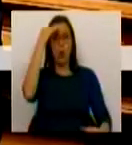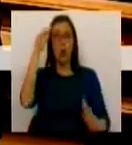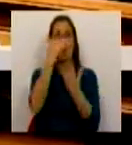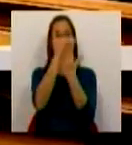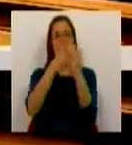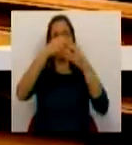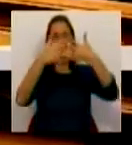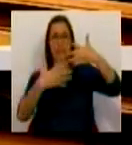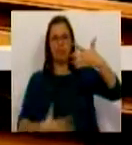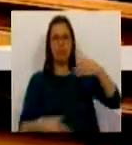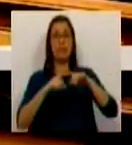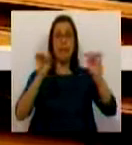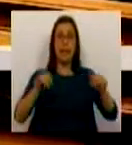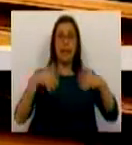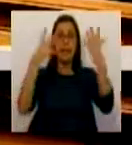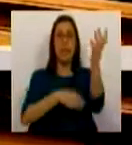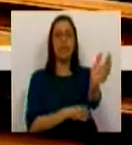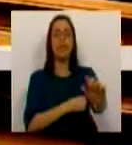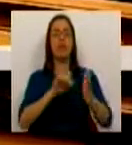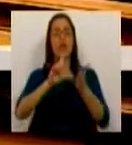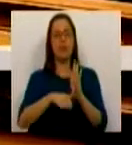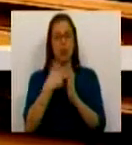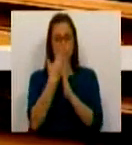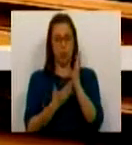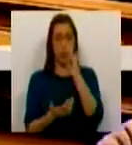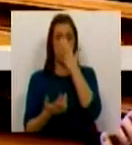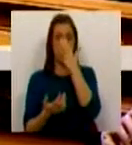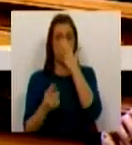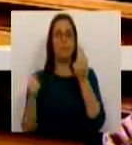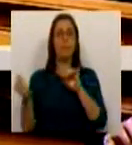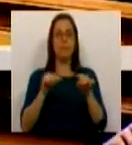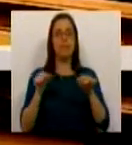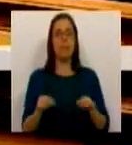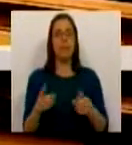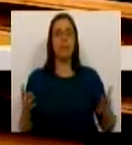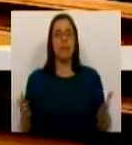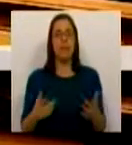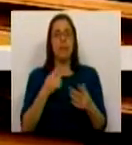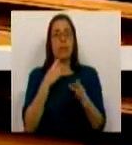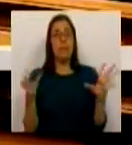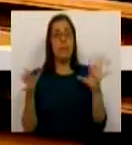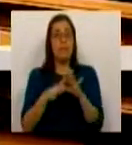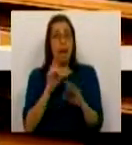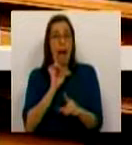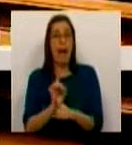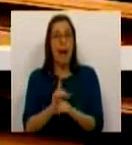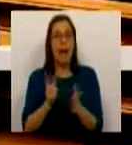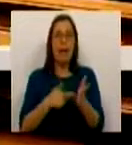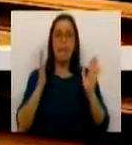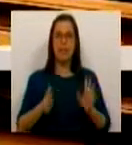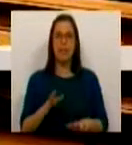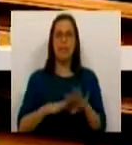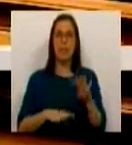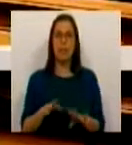recomendações elencadas nesta iniciativa. O projeto de resolução em debate vai, por isso, muito ao encontro daquilo que é necessário